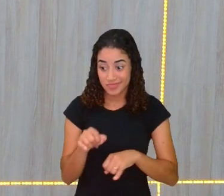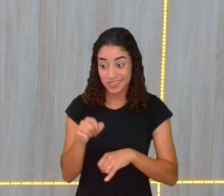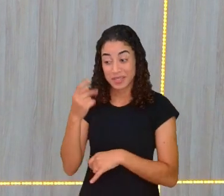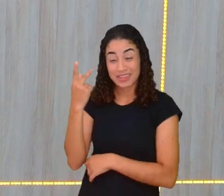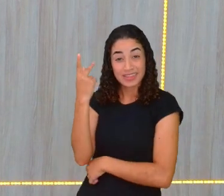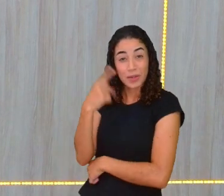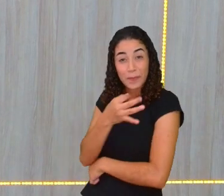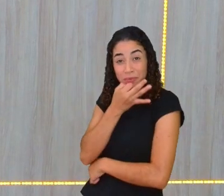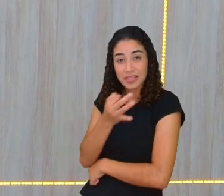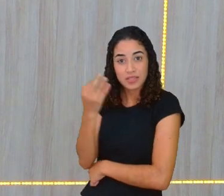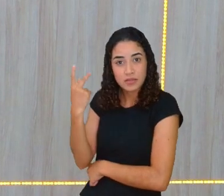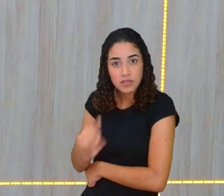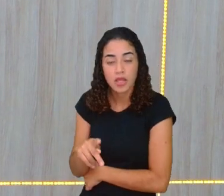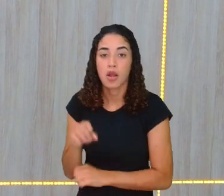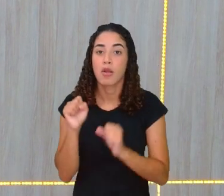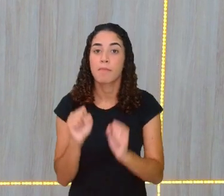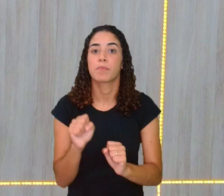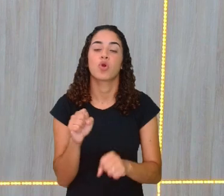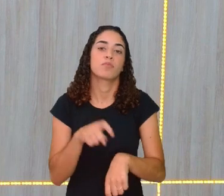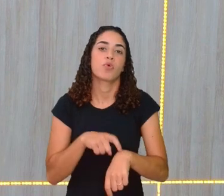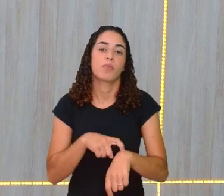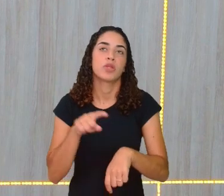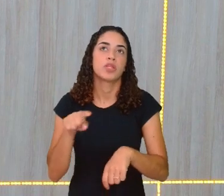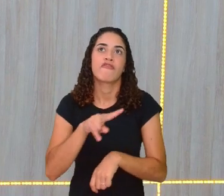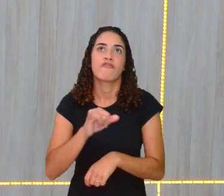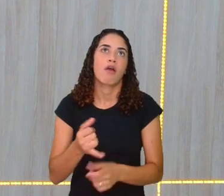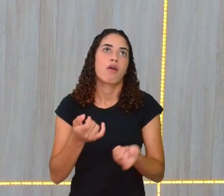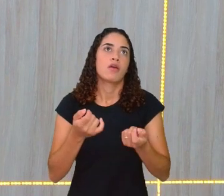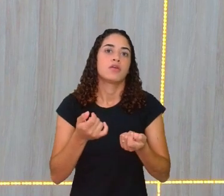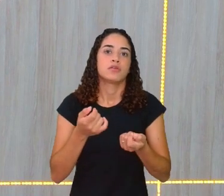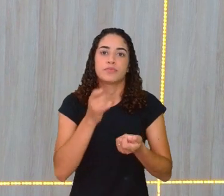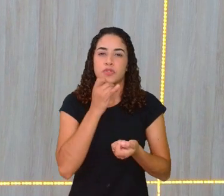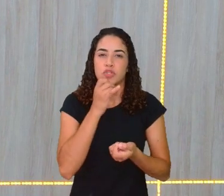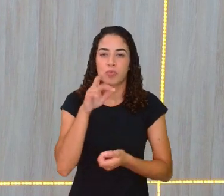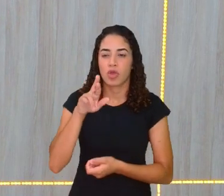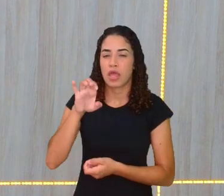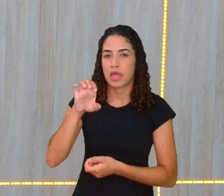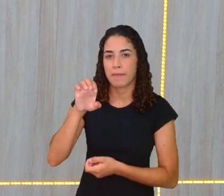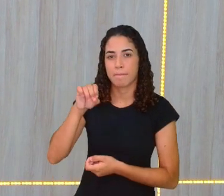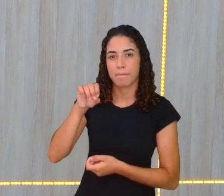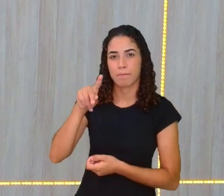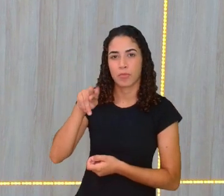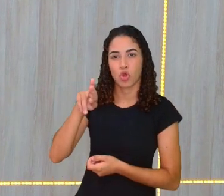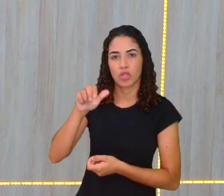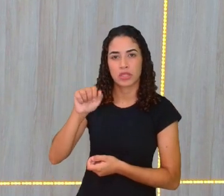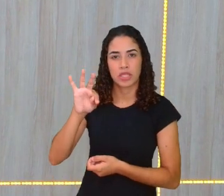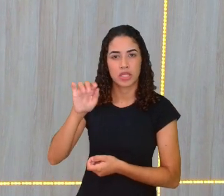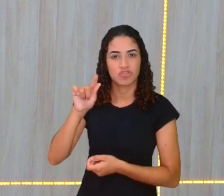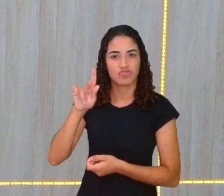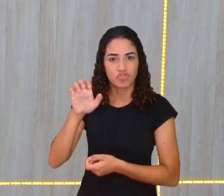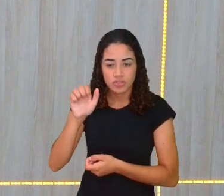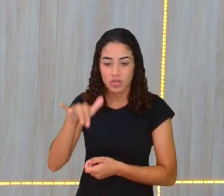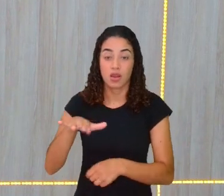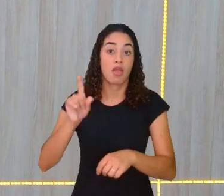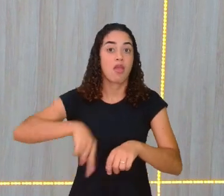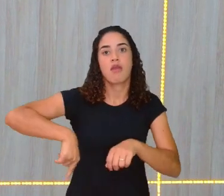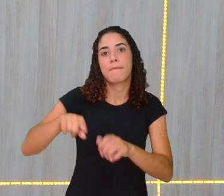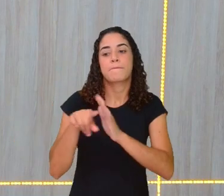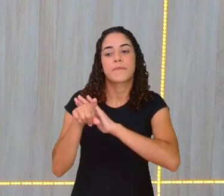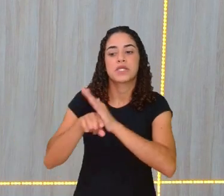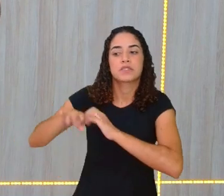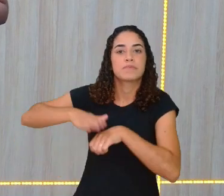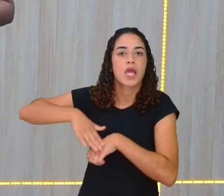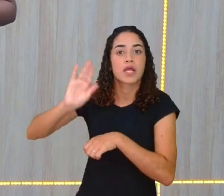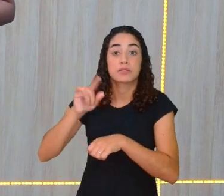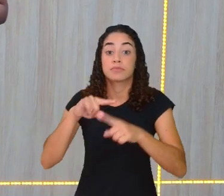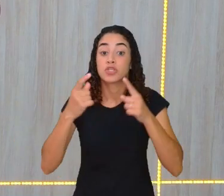podem ser passadas quando a gente tem uma reportagem, que é um outro tipo de texto, que exige uma pesquisa maior. A notícia é